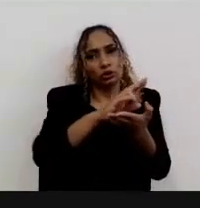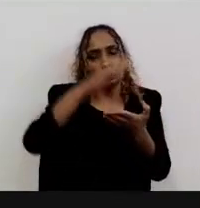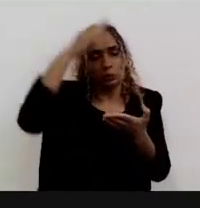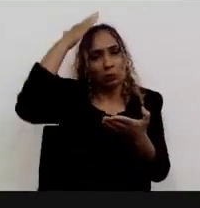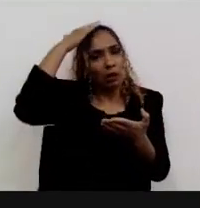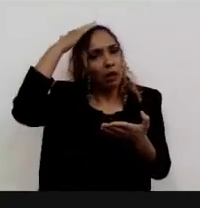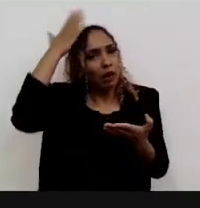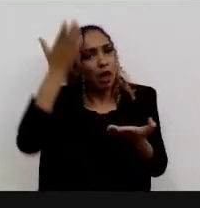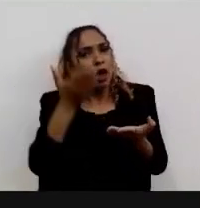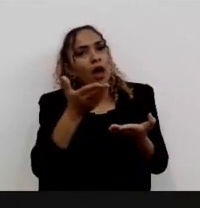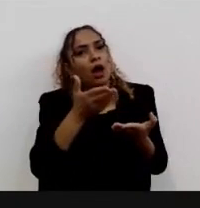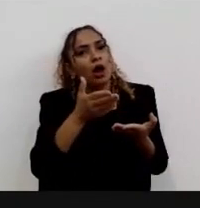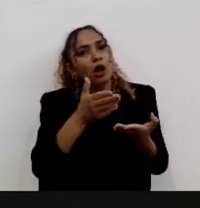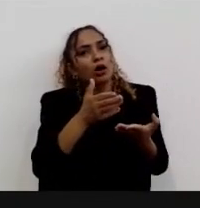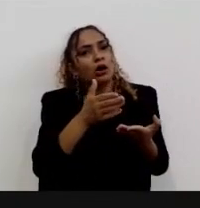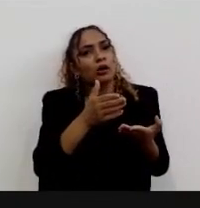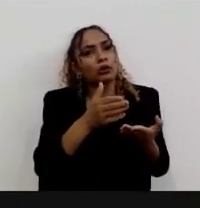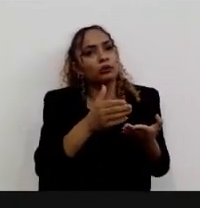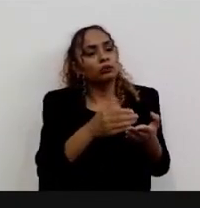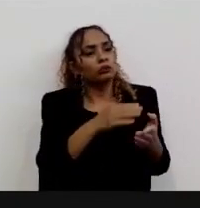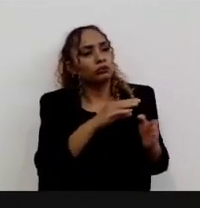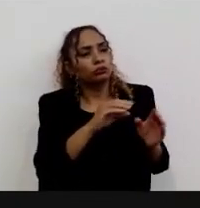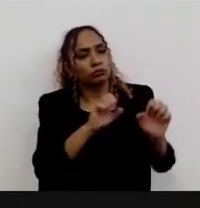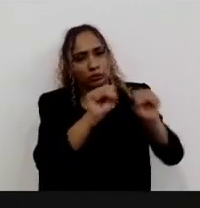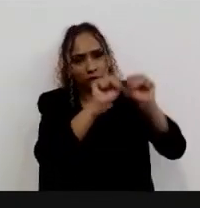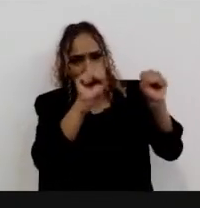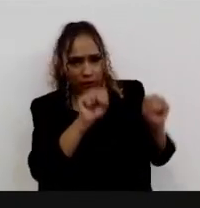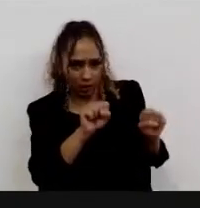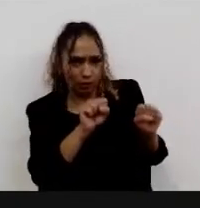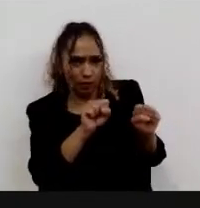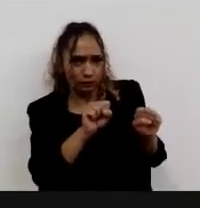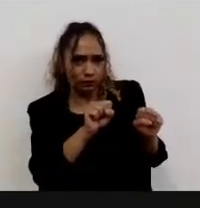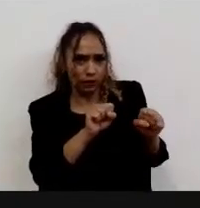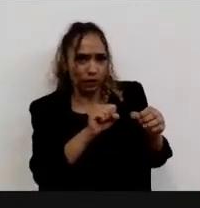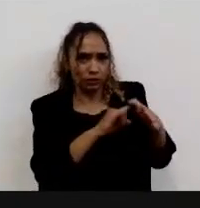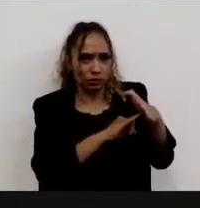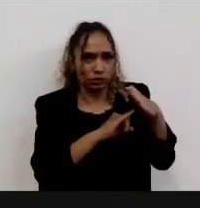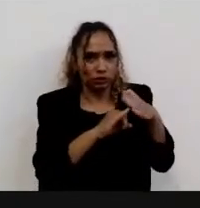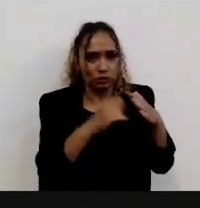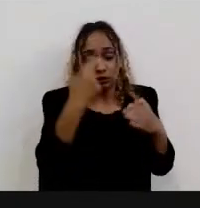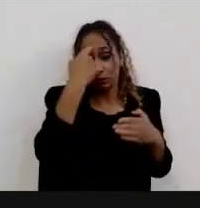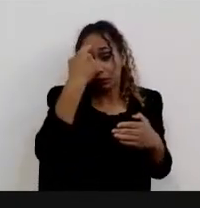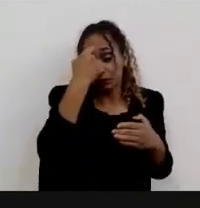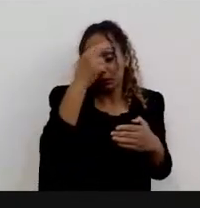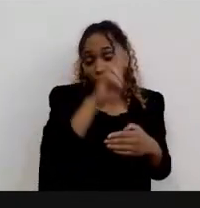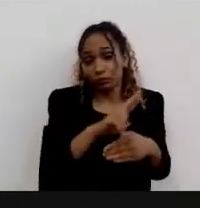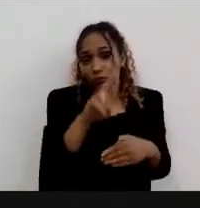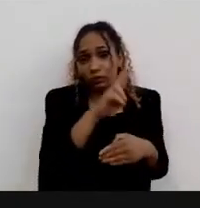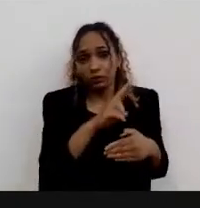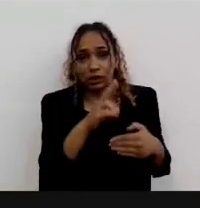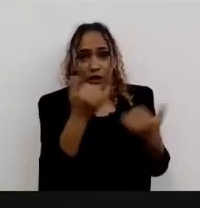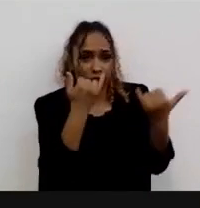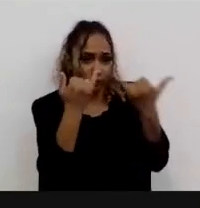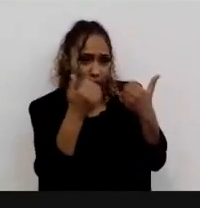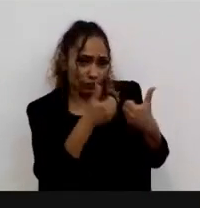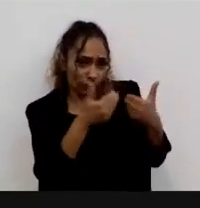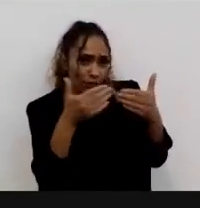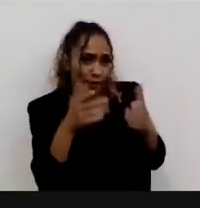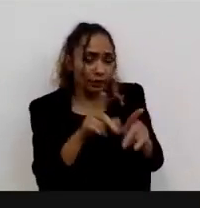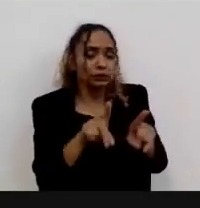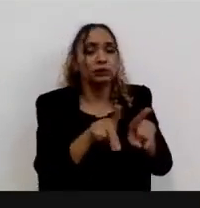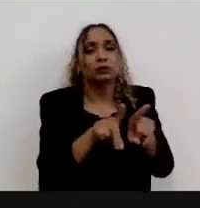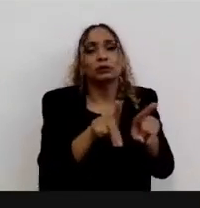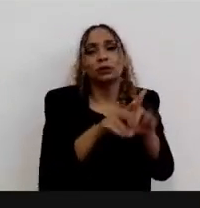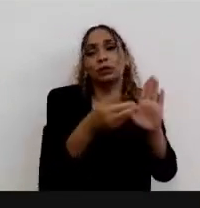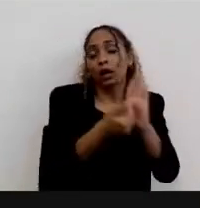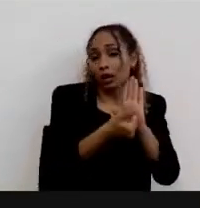a partir dos sistemas corporativos da instituição. Então, da mesma forma como a gente pensou em utilizar os dados abertos da Câmara, no caso,